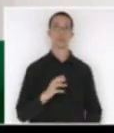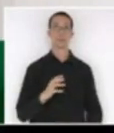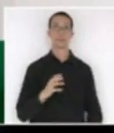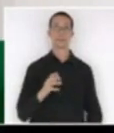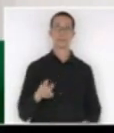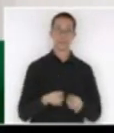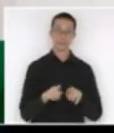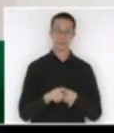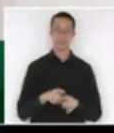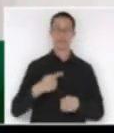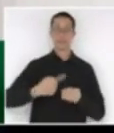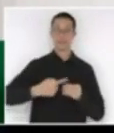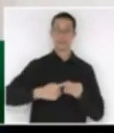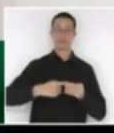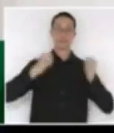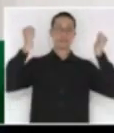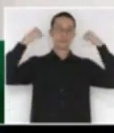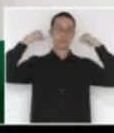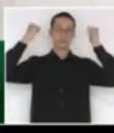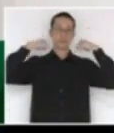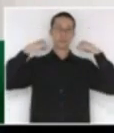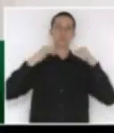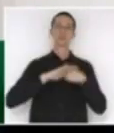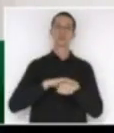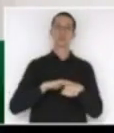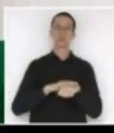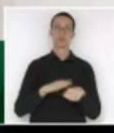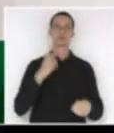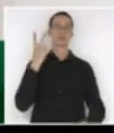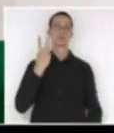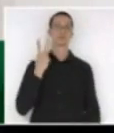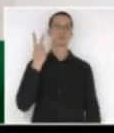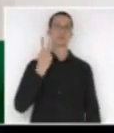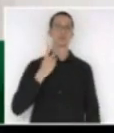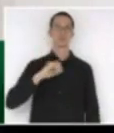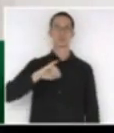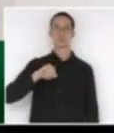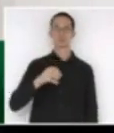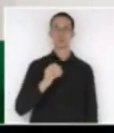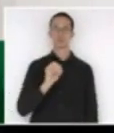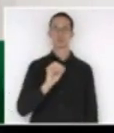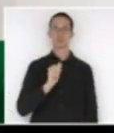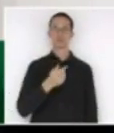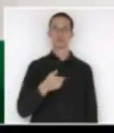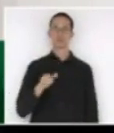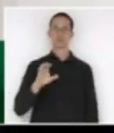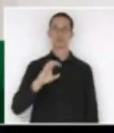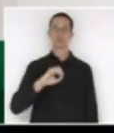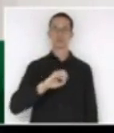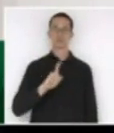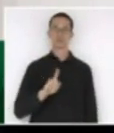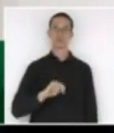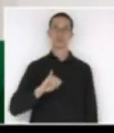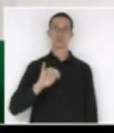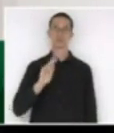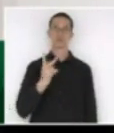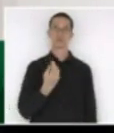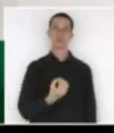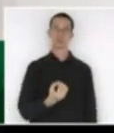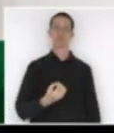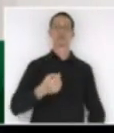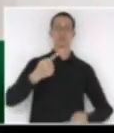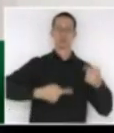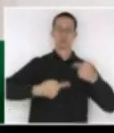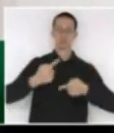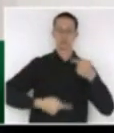Também em Chapecó, com o vereador Joãozinho e autoridades locais, debatendo projetos